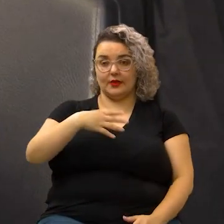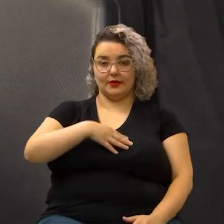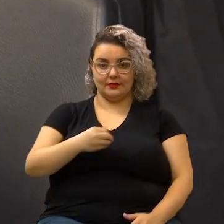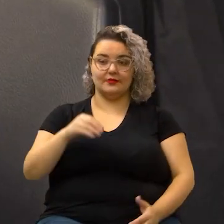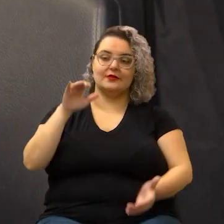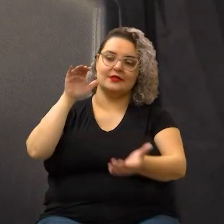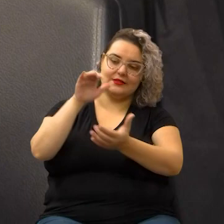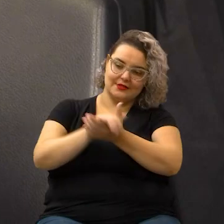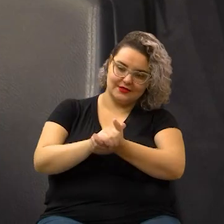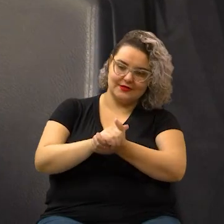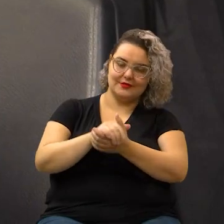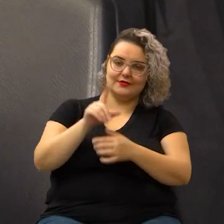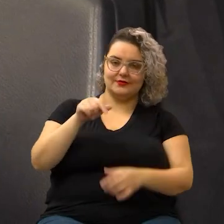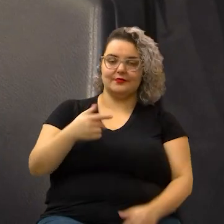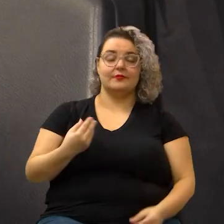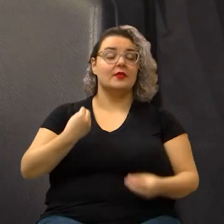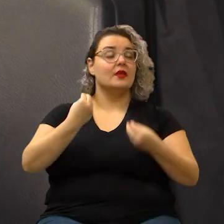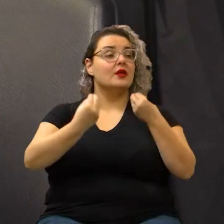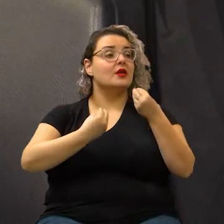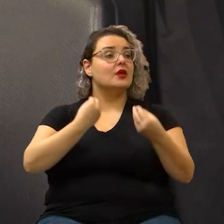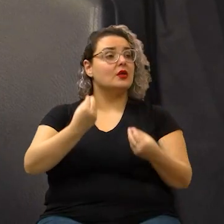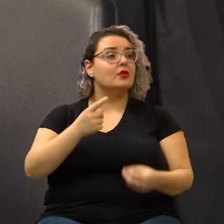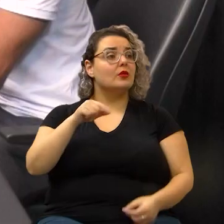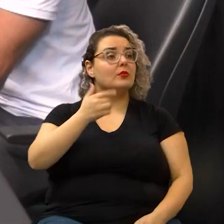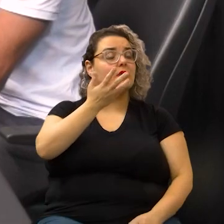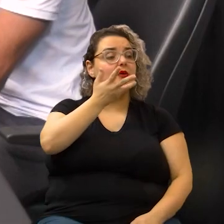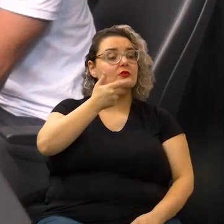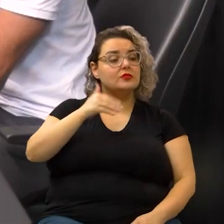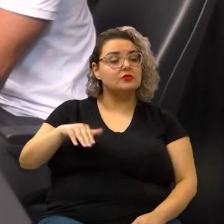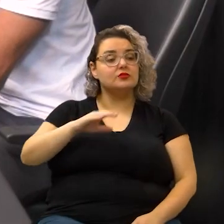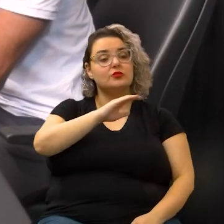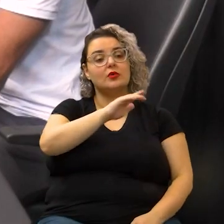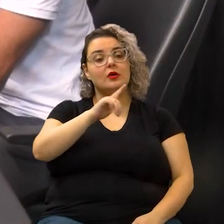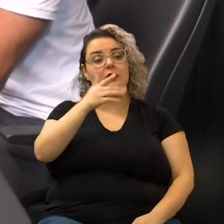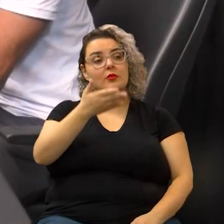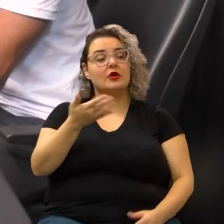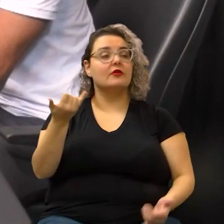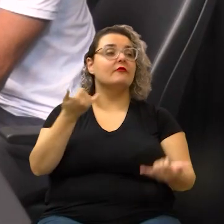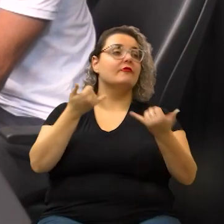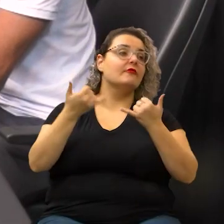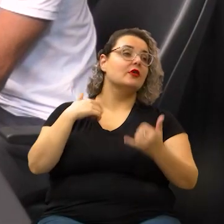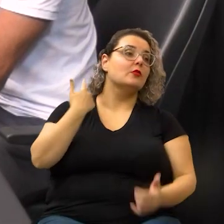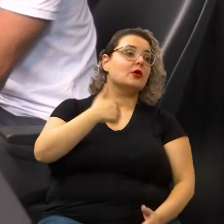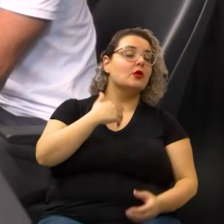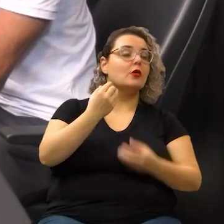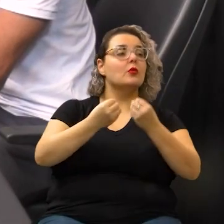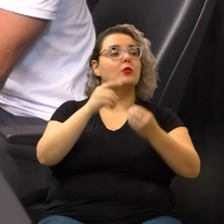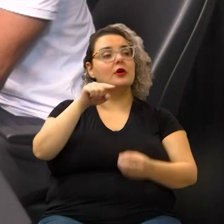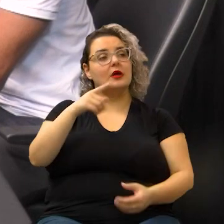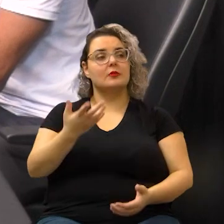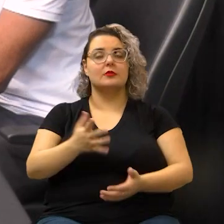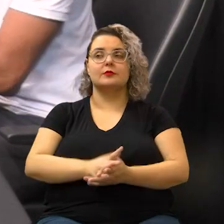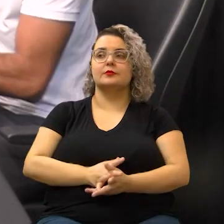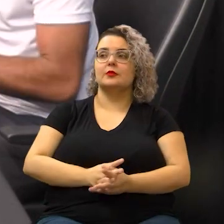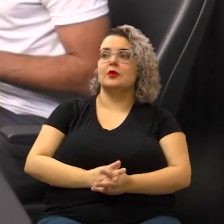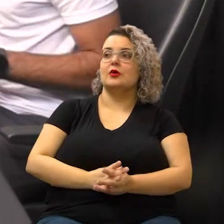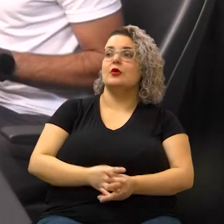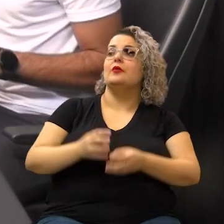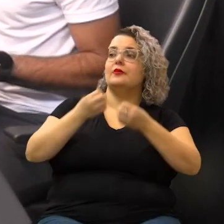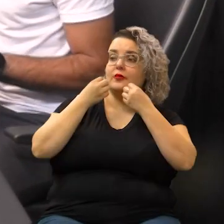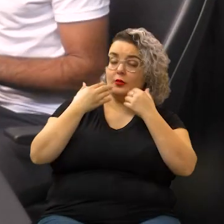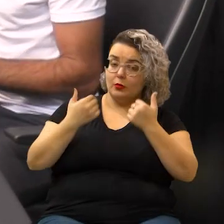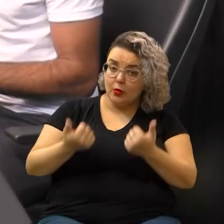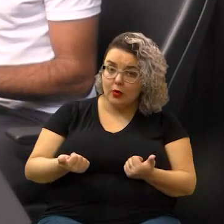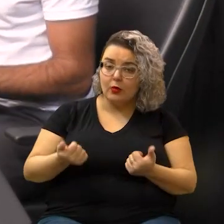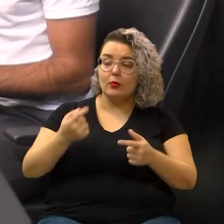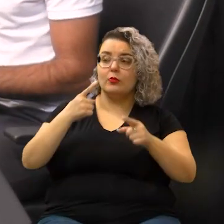filhos e sou casado. E como que foi essa questão da infância lá no Campo Grande? Conta pra gente, como que era pra você? Olha, foi muito